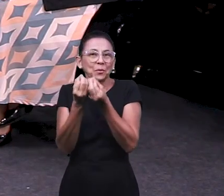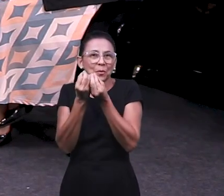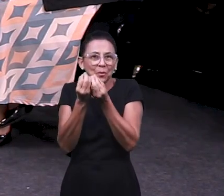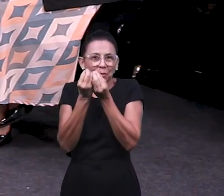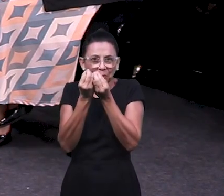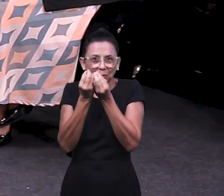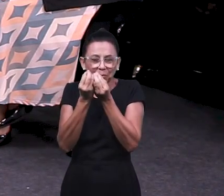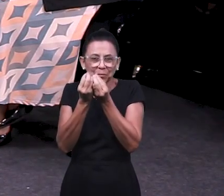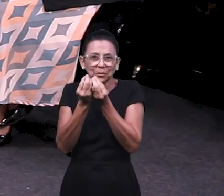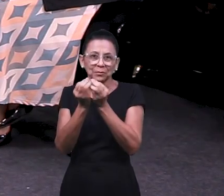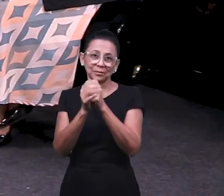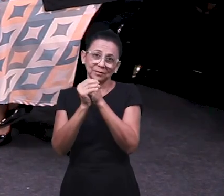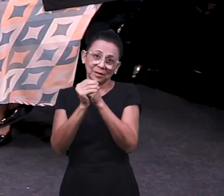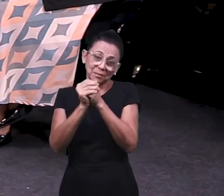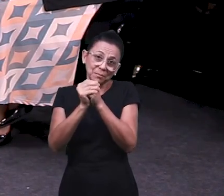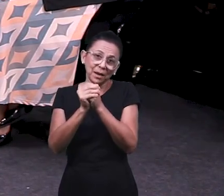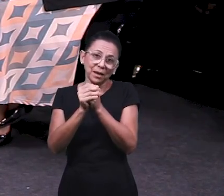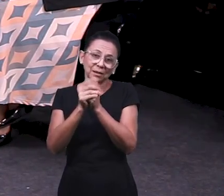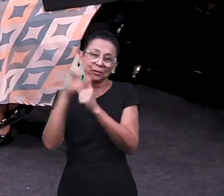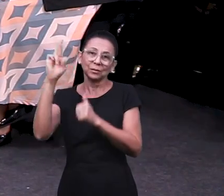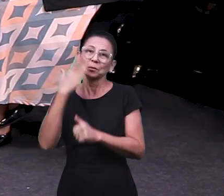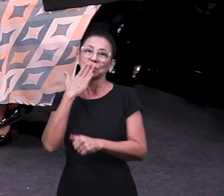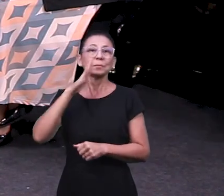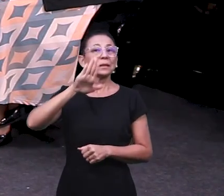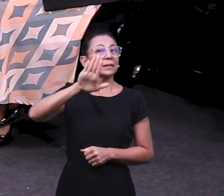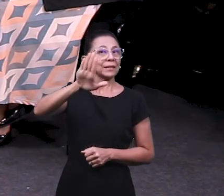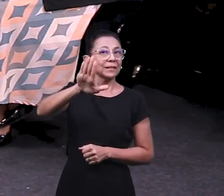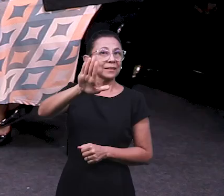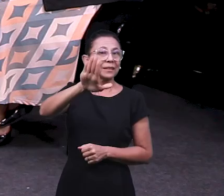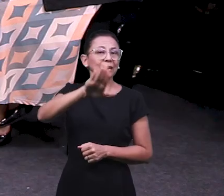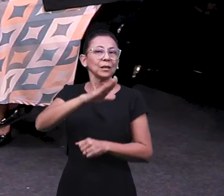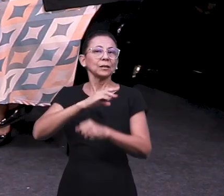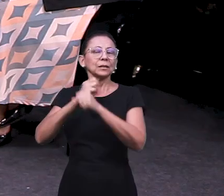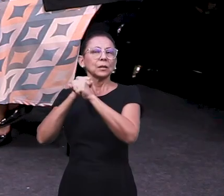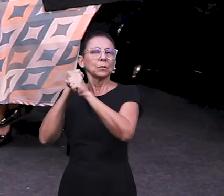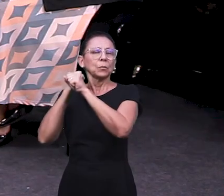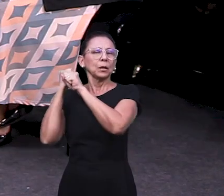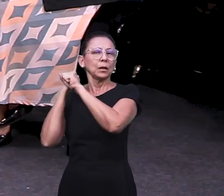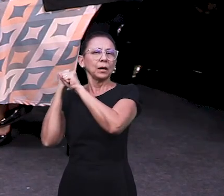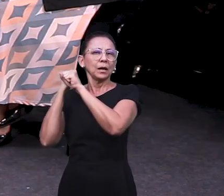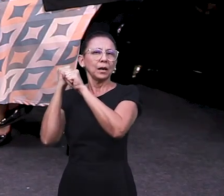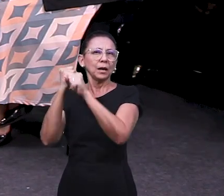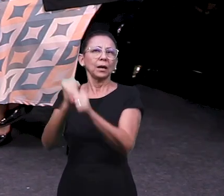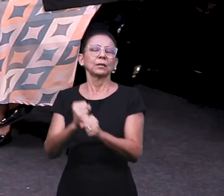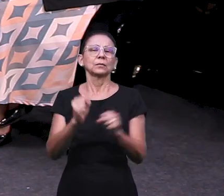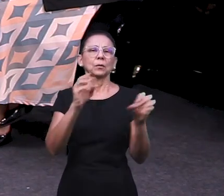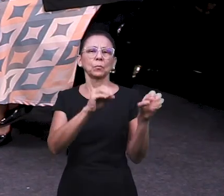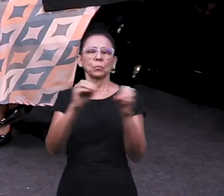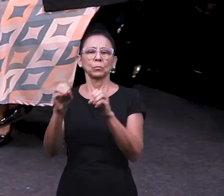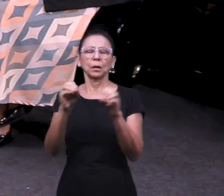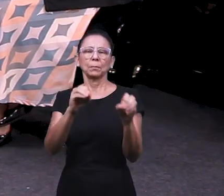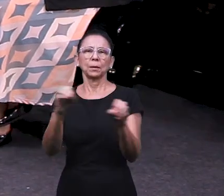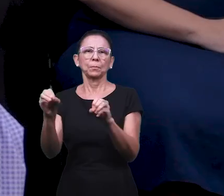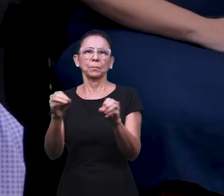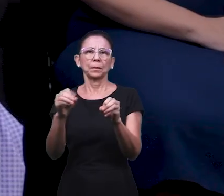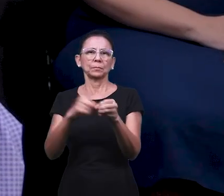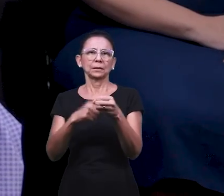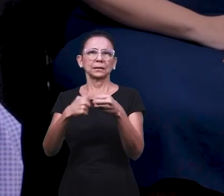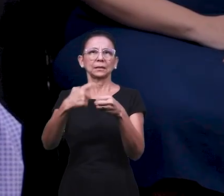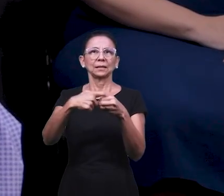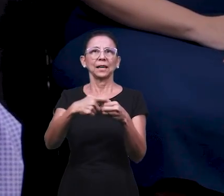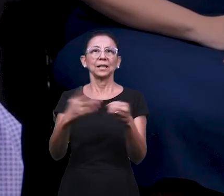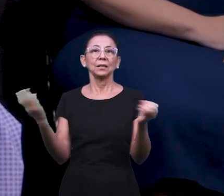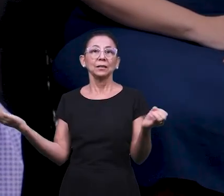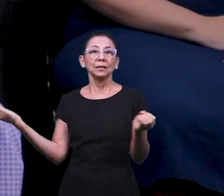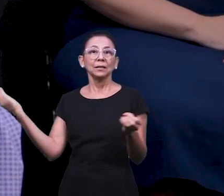Como? Amém. O senhor prometeu, e aí anos se passaram, mudei de cidade várias vezes. E vim parar em